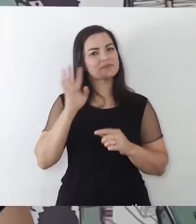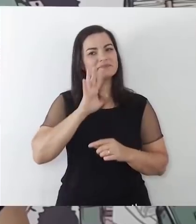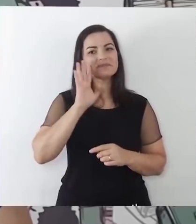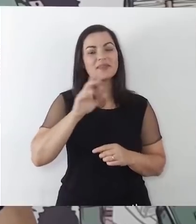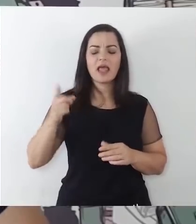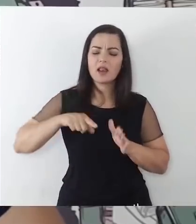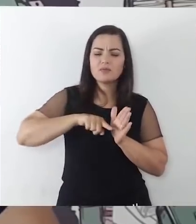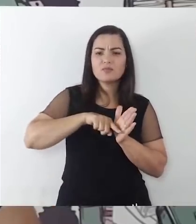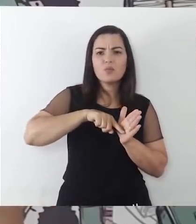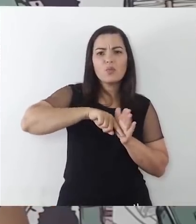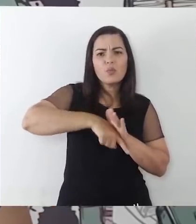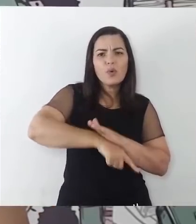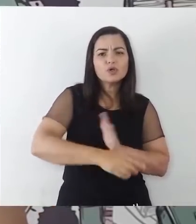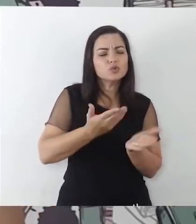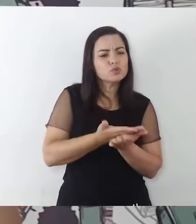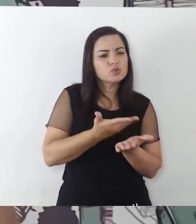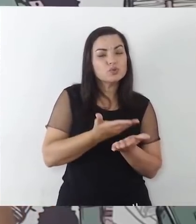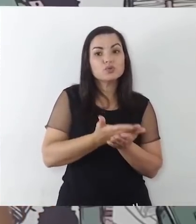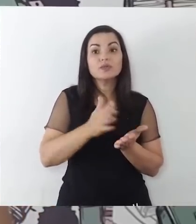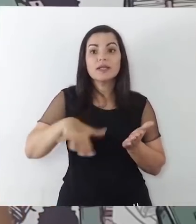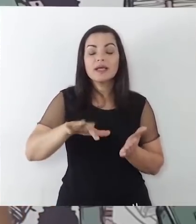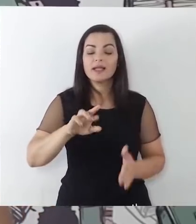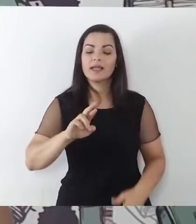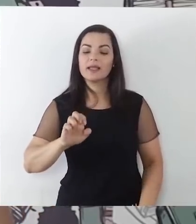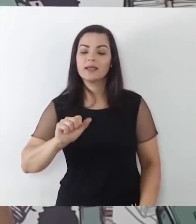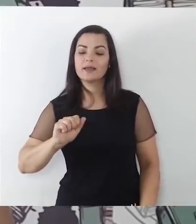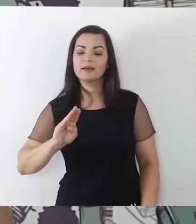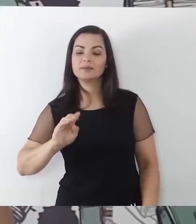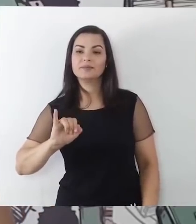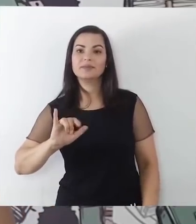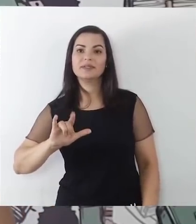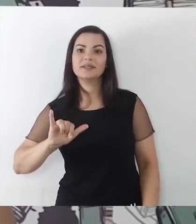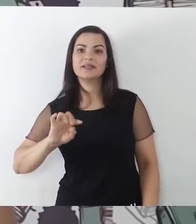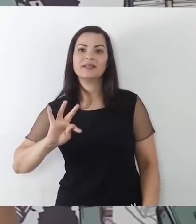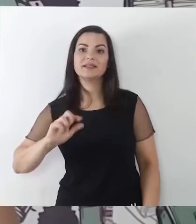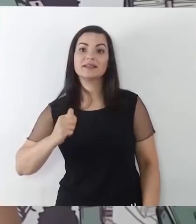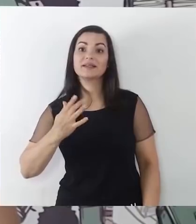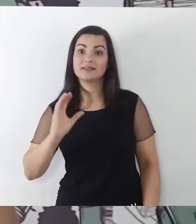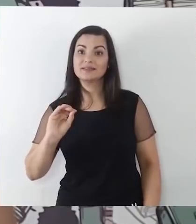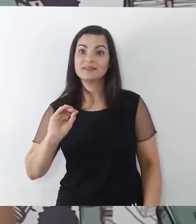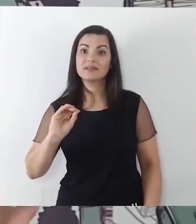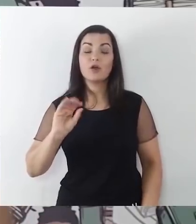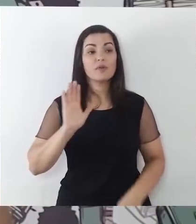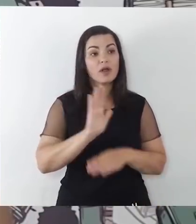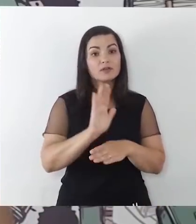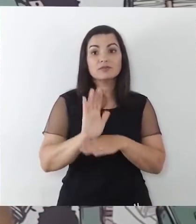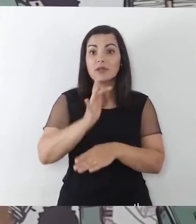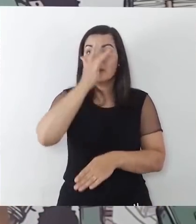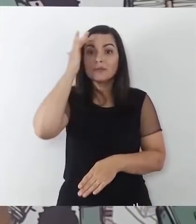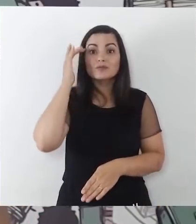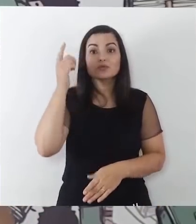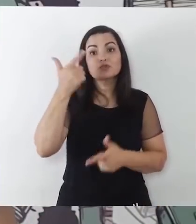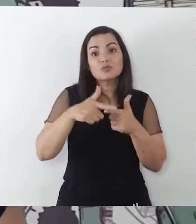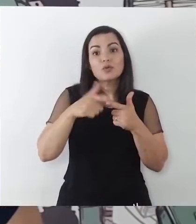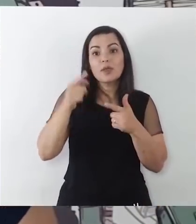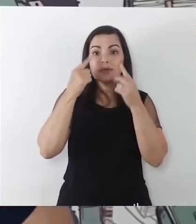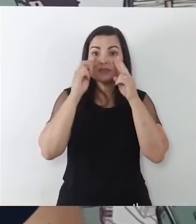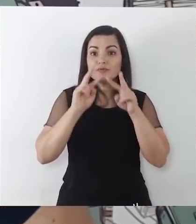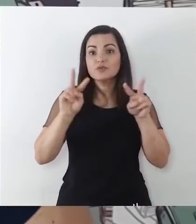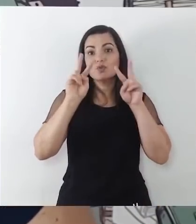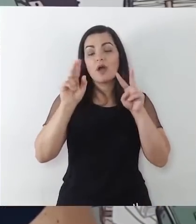social, multifatorial. Significa que ela é causada por muitos fatores, são muitas as causas dessa doença, tá